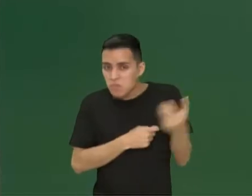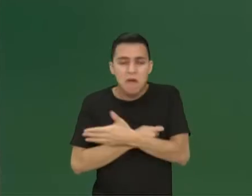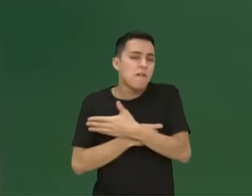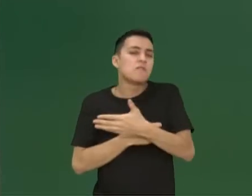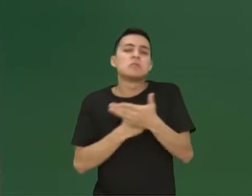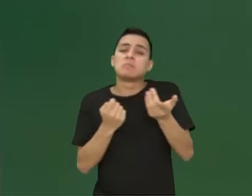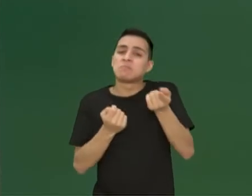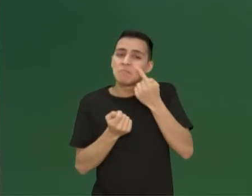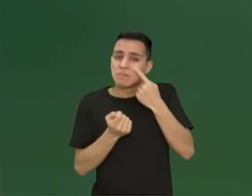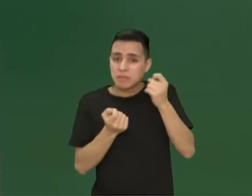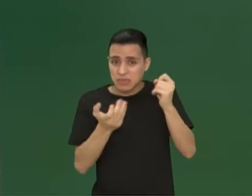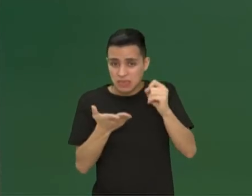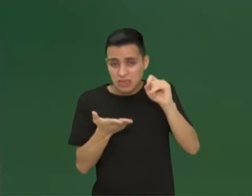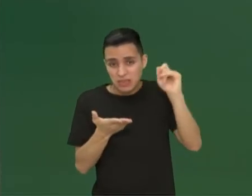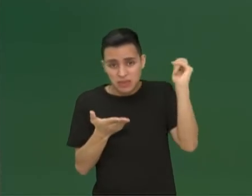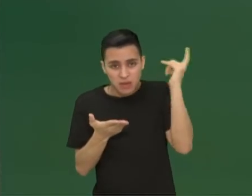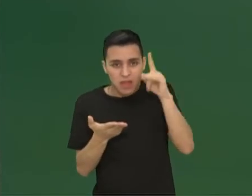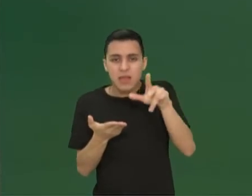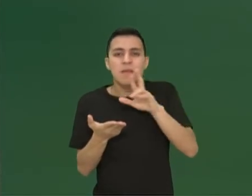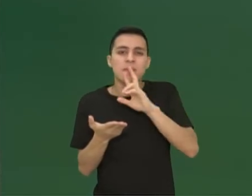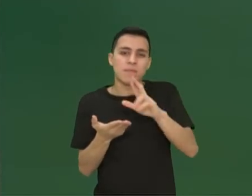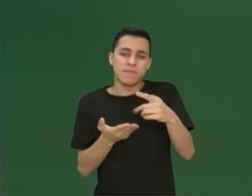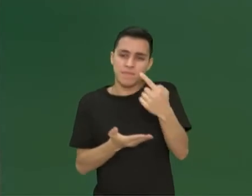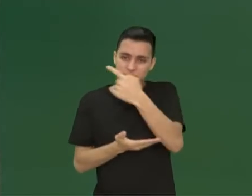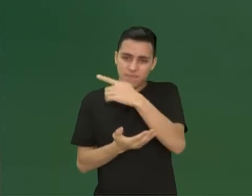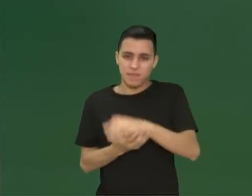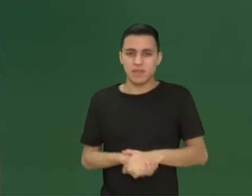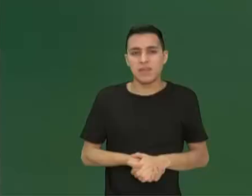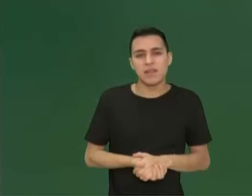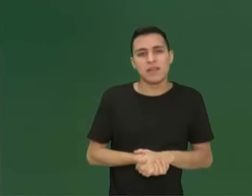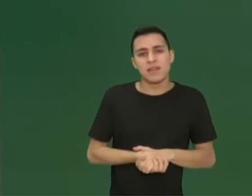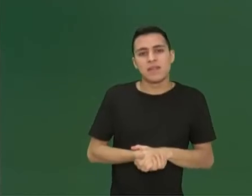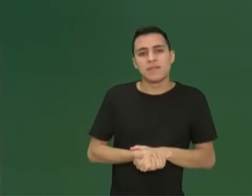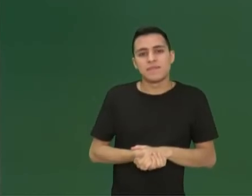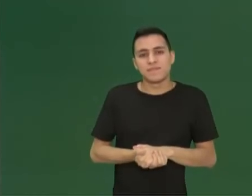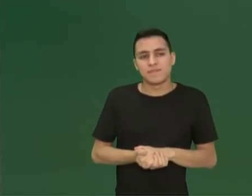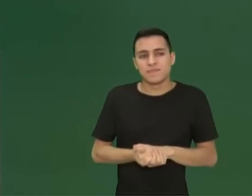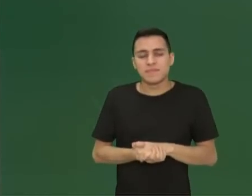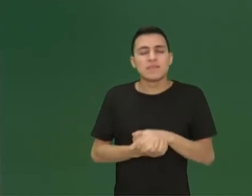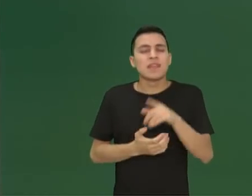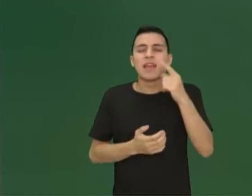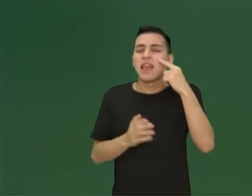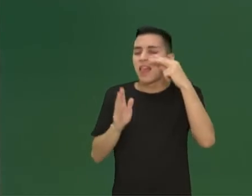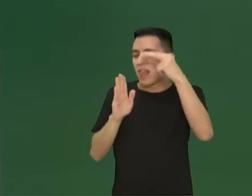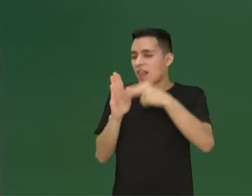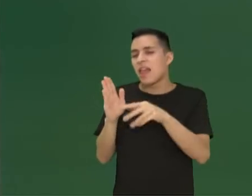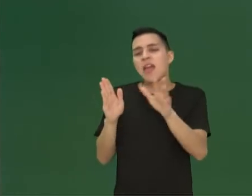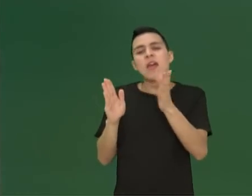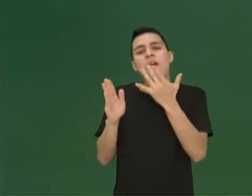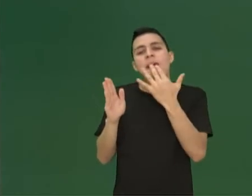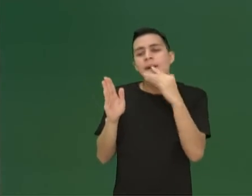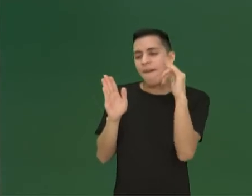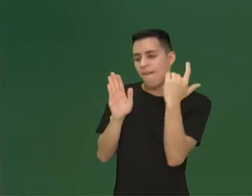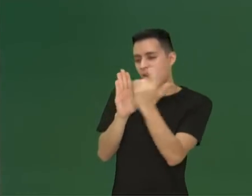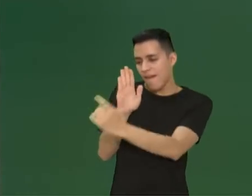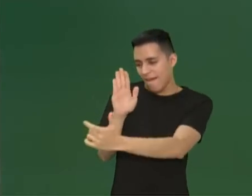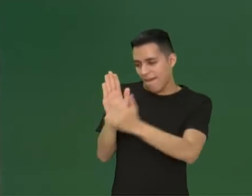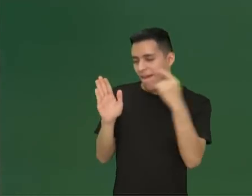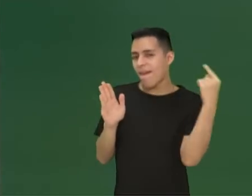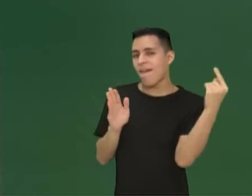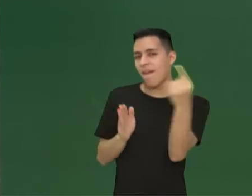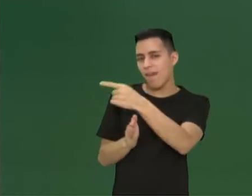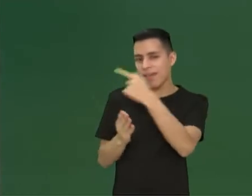ver se você consegue resolvê-lo. Vamos ler as cores em que as palavras estão